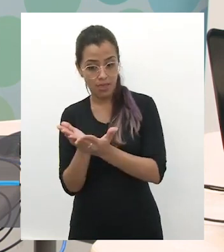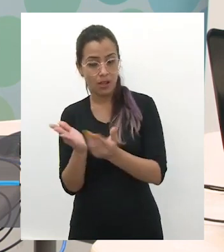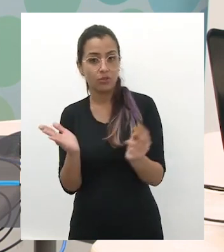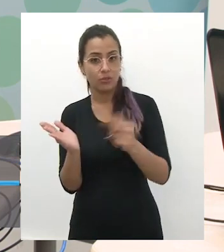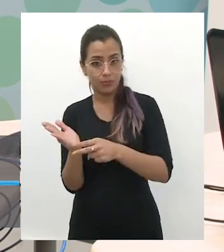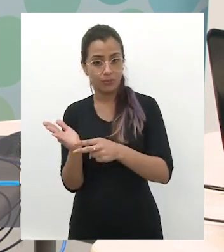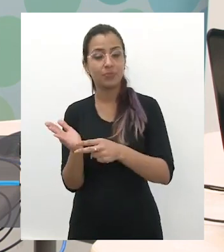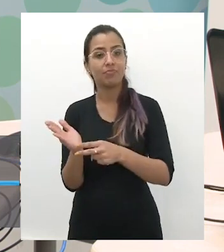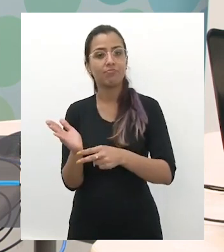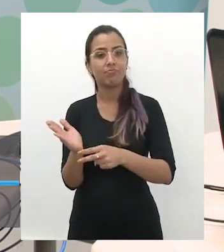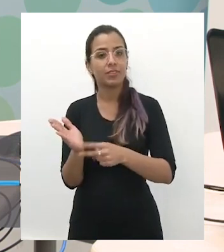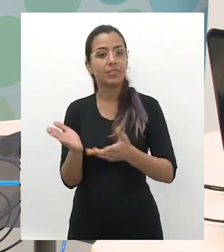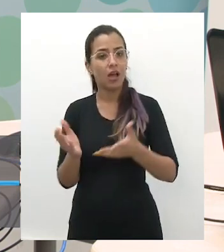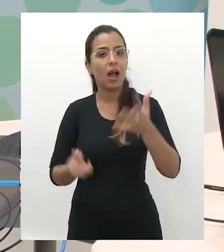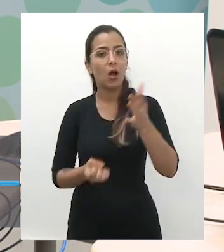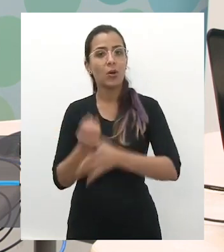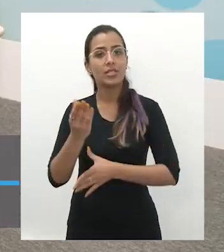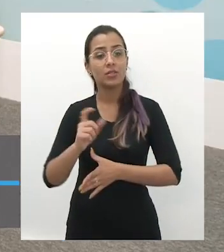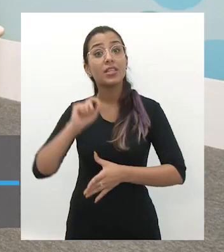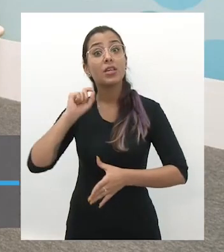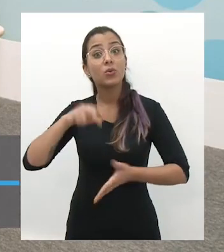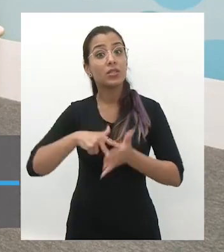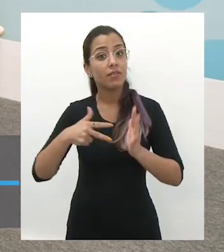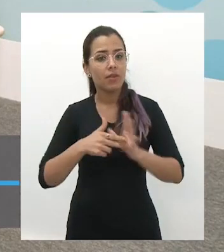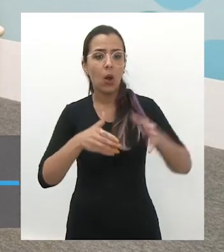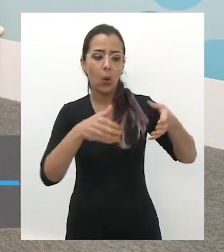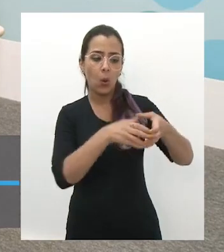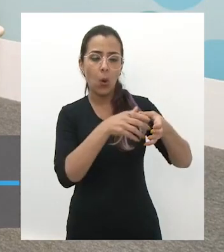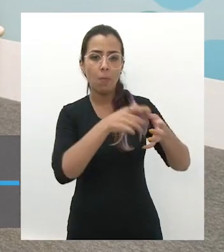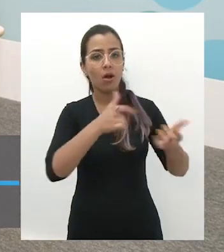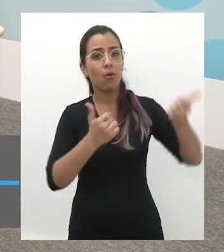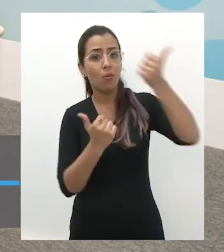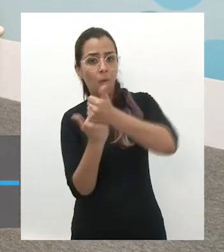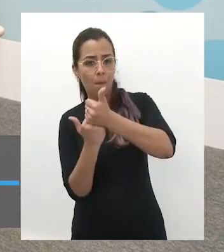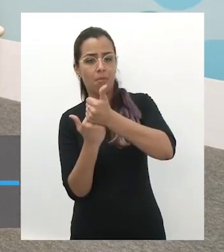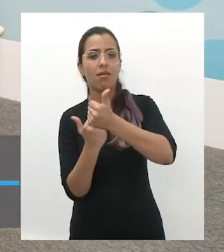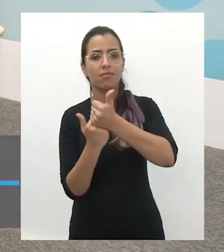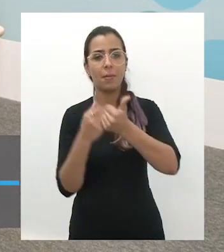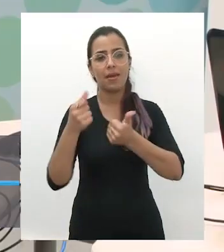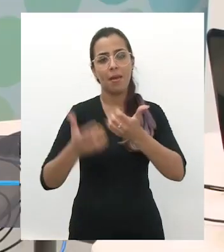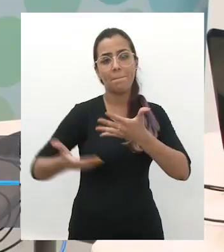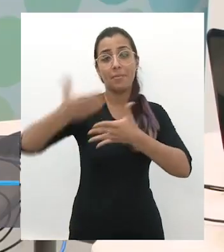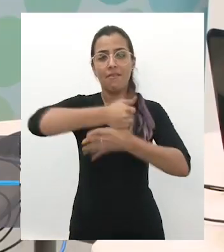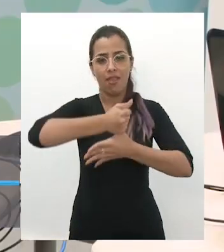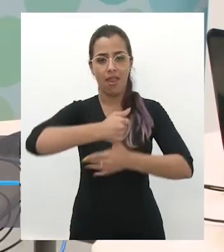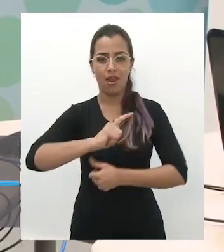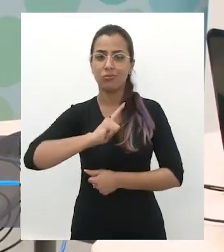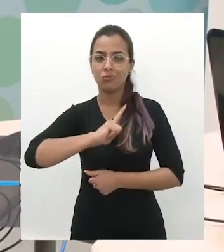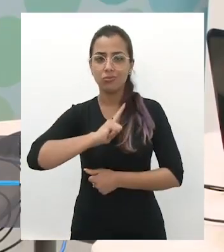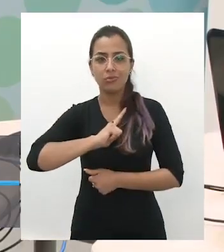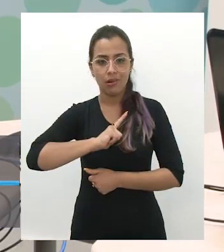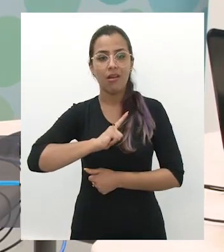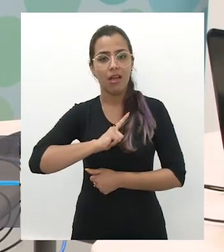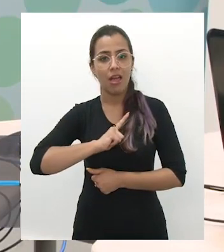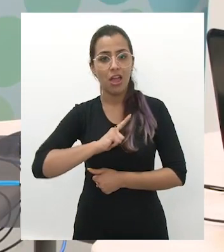a aristocracia é quando essa elite, né, professora Janaína, ocupa, tem alguns privilégios, vamos dizer assim. Eles ficam, no caso